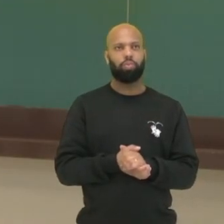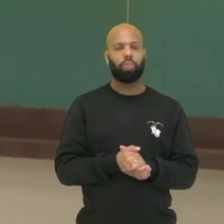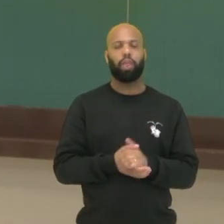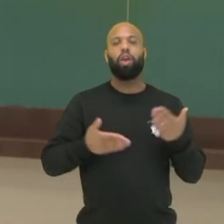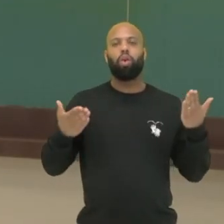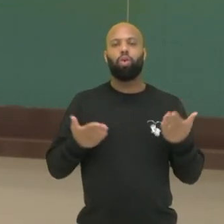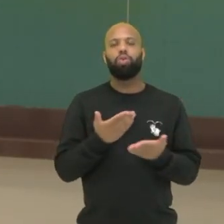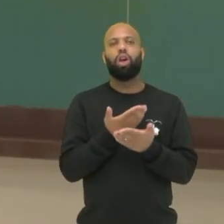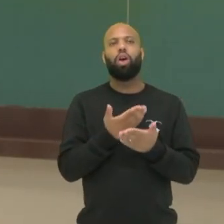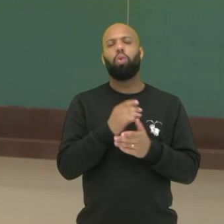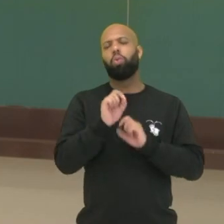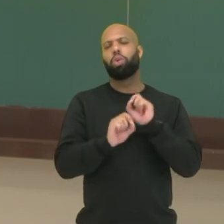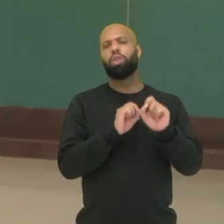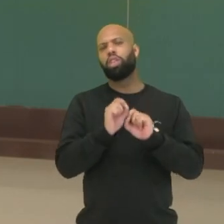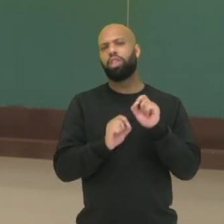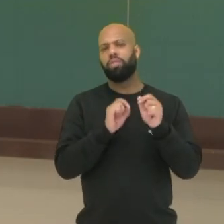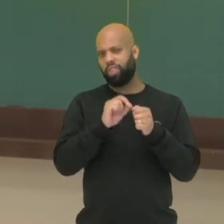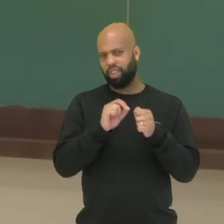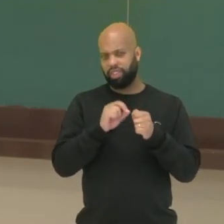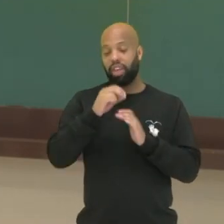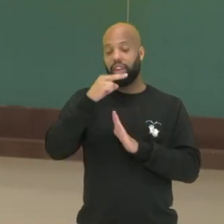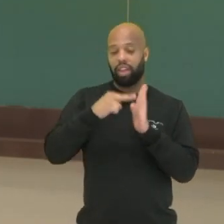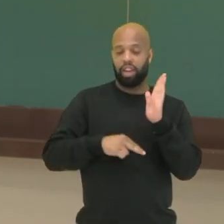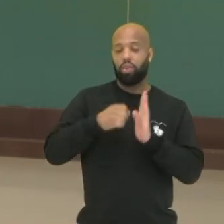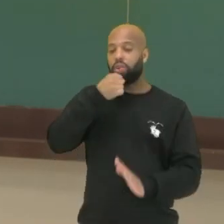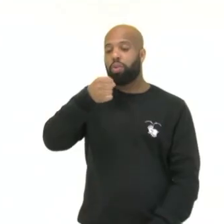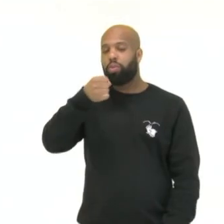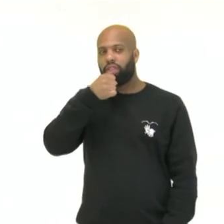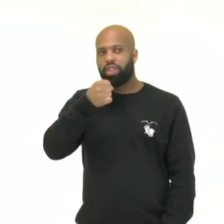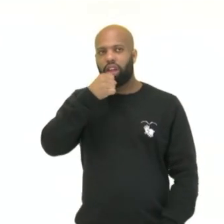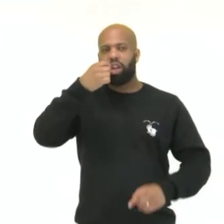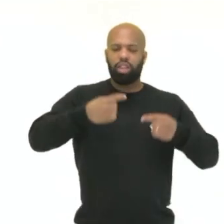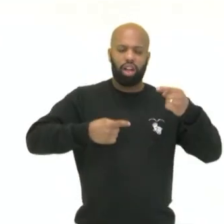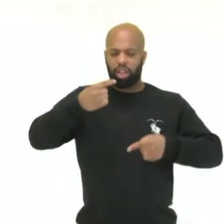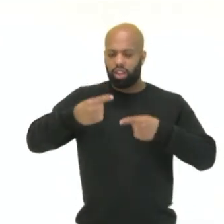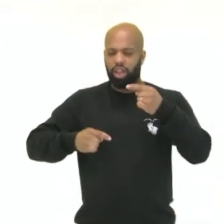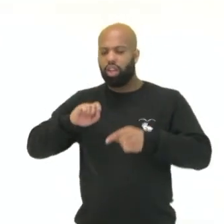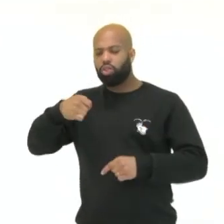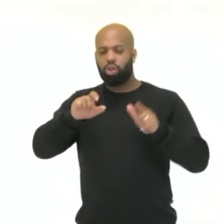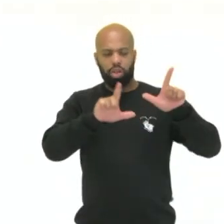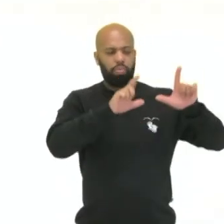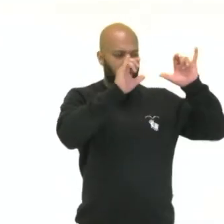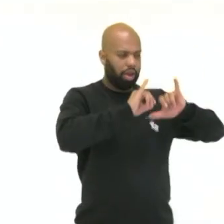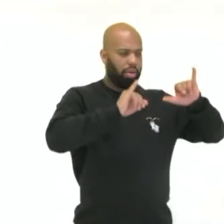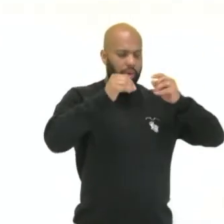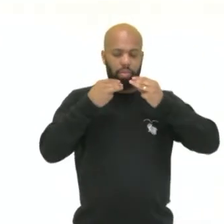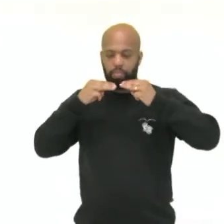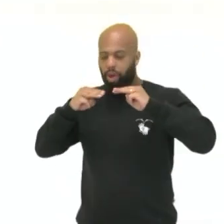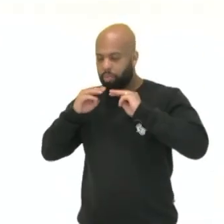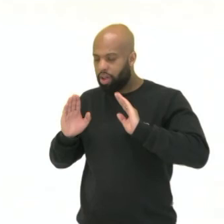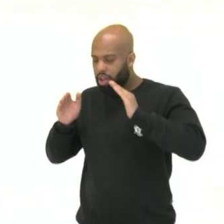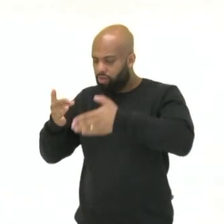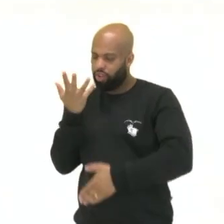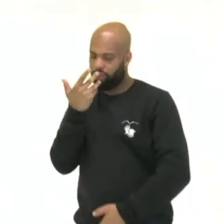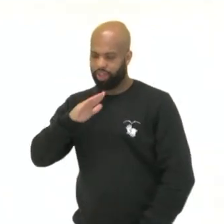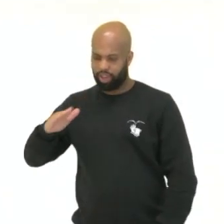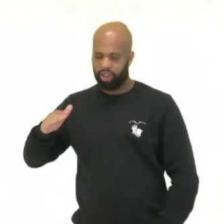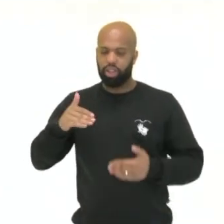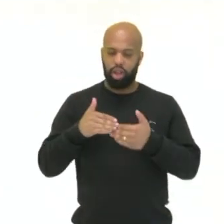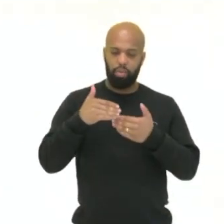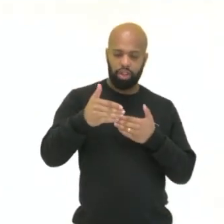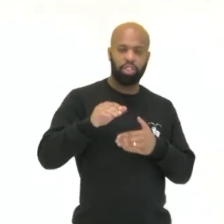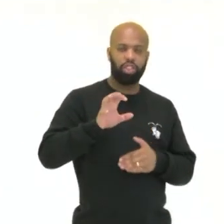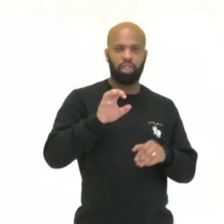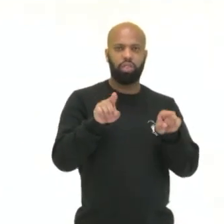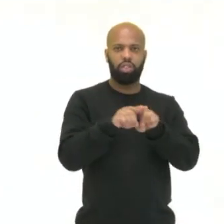Nesta aula, lemos o trecho de reportagem sobre debate em torno da publicidade direcionada ao público infantil. A partir